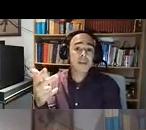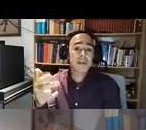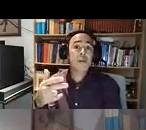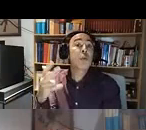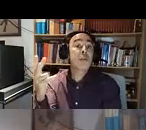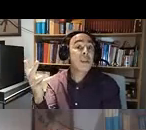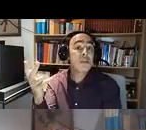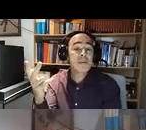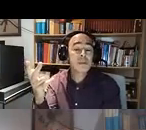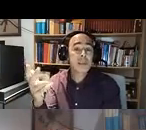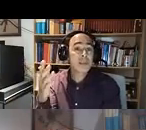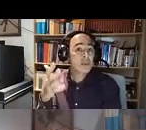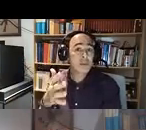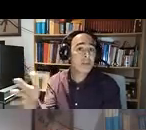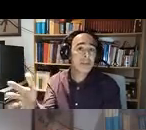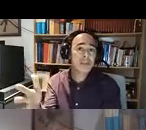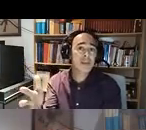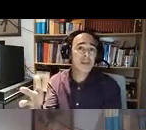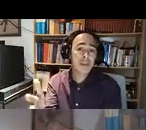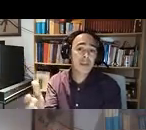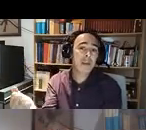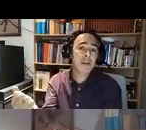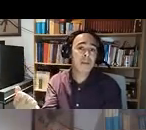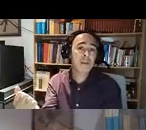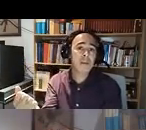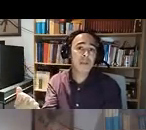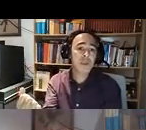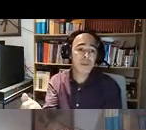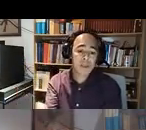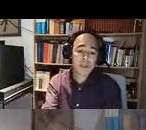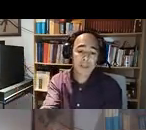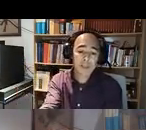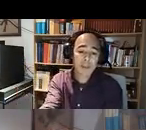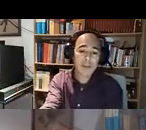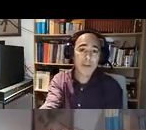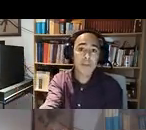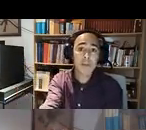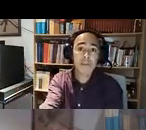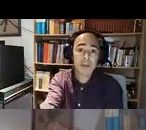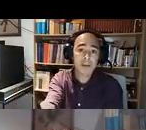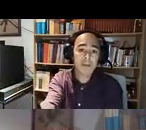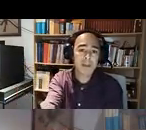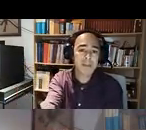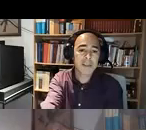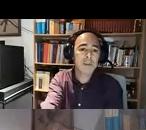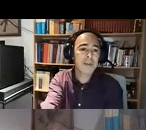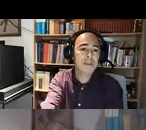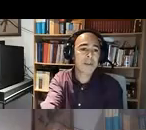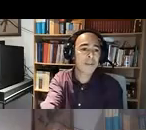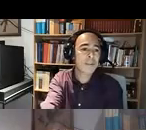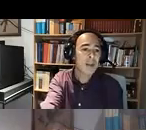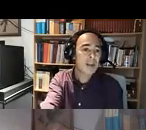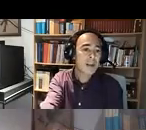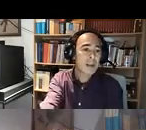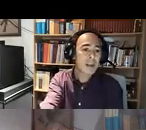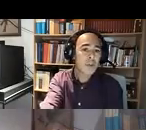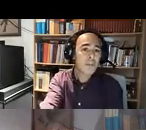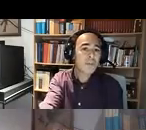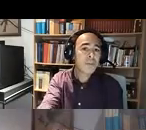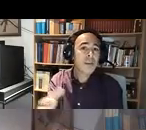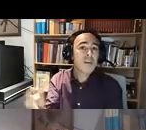tudo isso implica ninguém ou galeria possível que haja tudo isso empresa esse dinheiro que nós também possamos e temos sempre ficar em vantagem também por causa disso